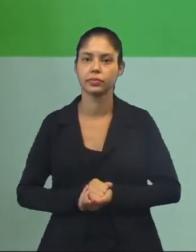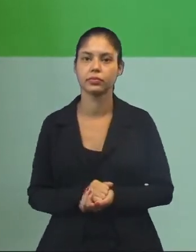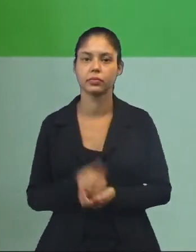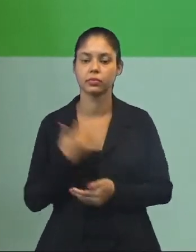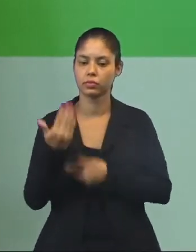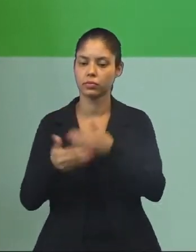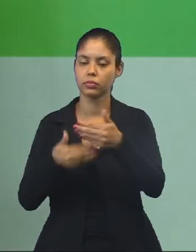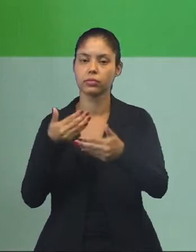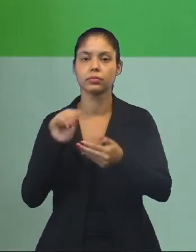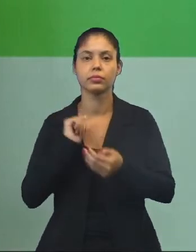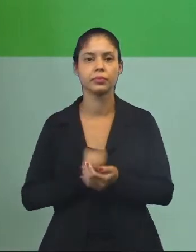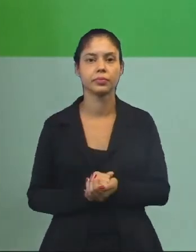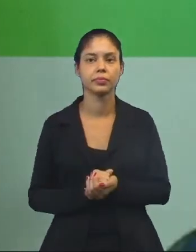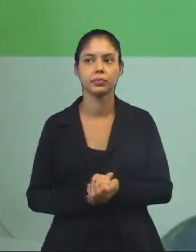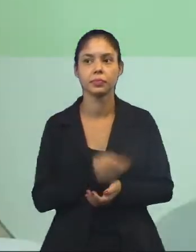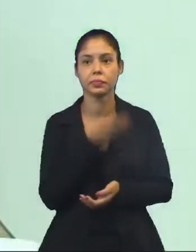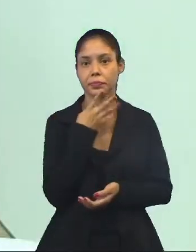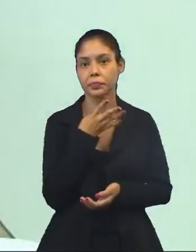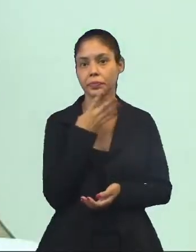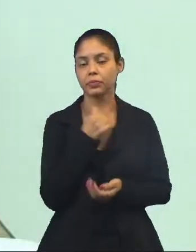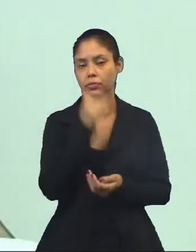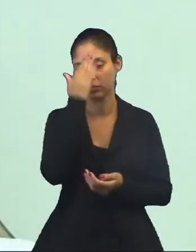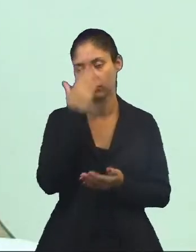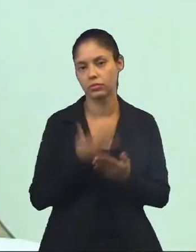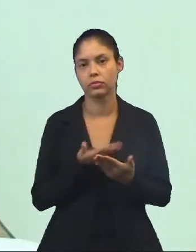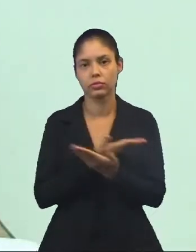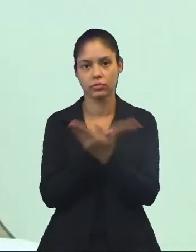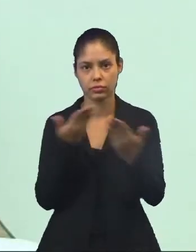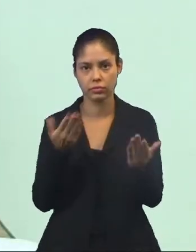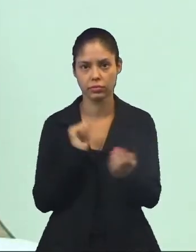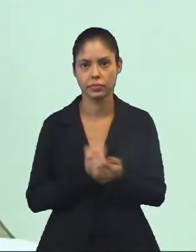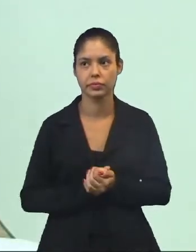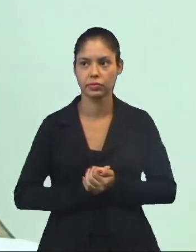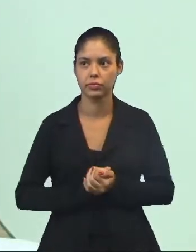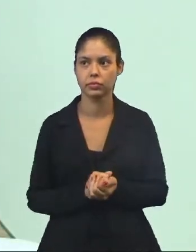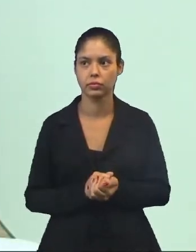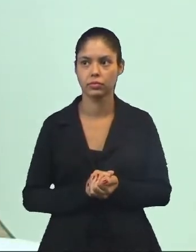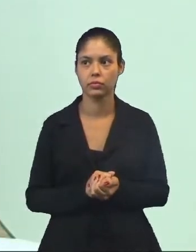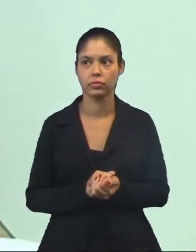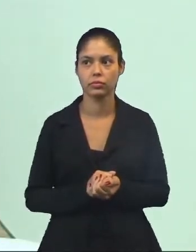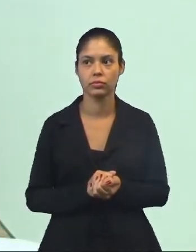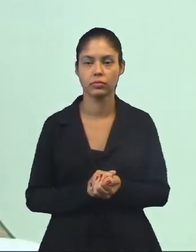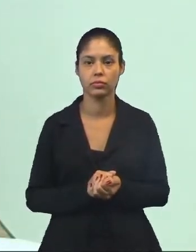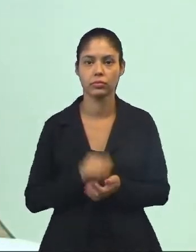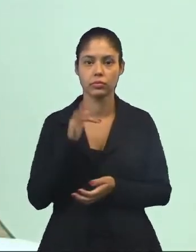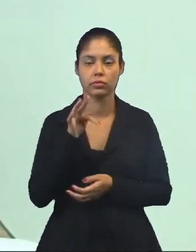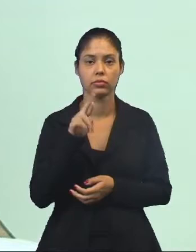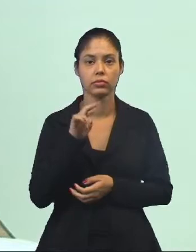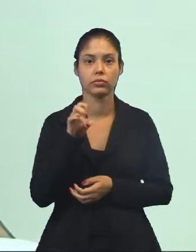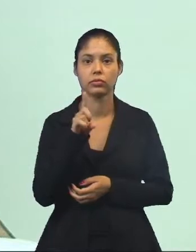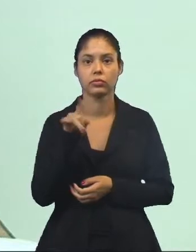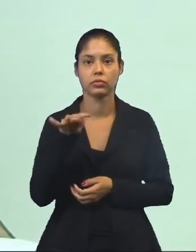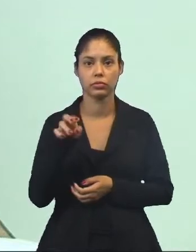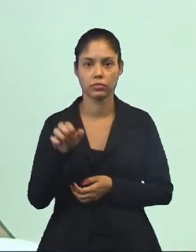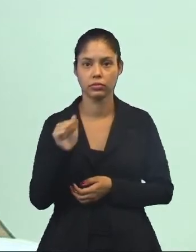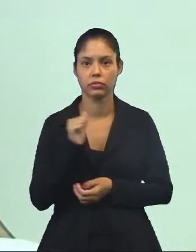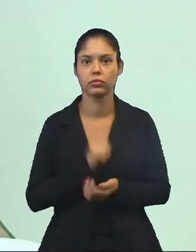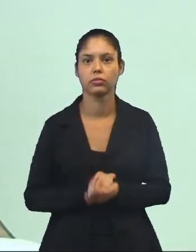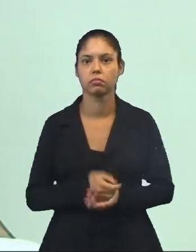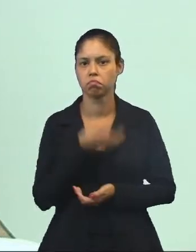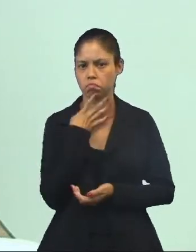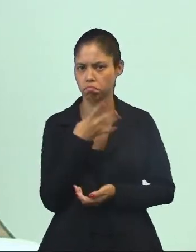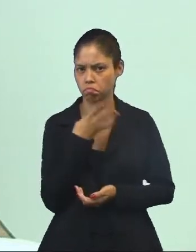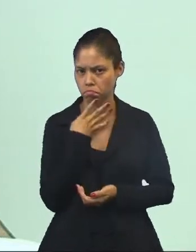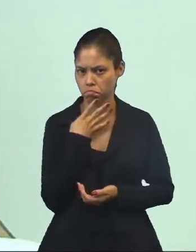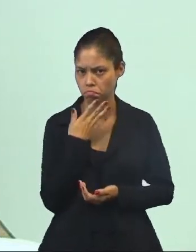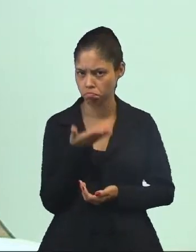Num processo muito conhecido, acredito que por vocês, conhecido, chamado como fotossíntese. Você já deve ter ouvido